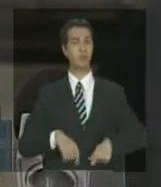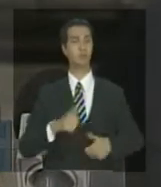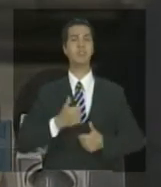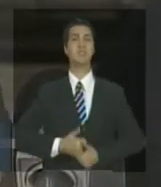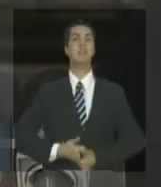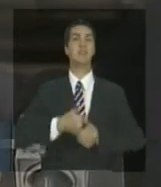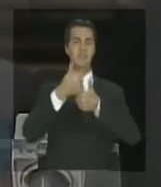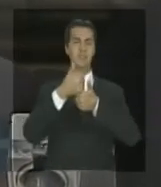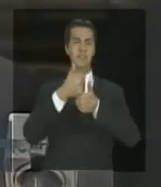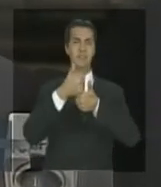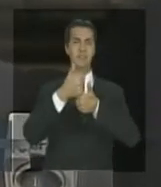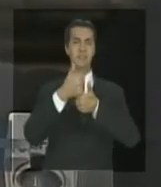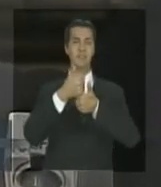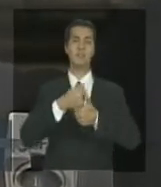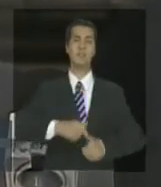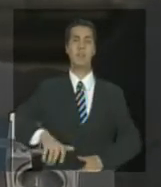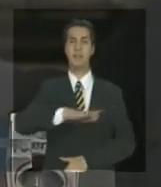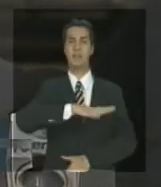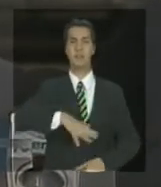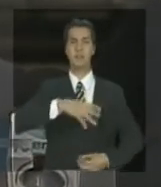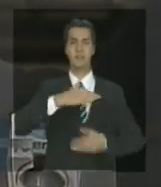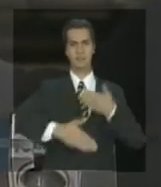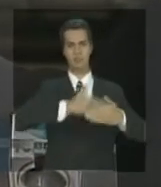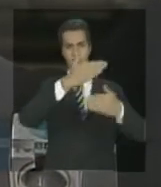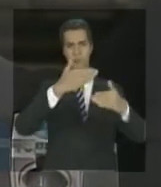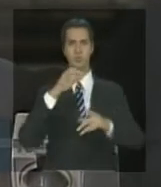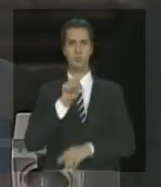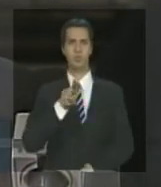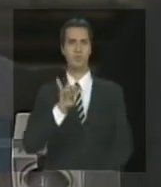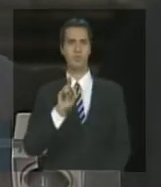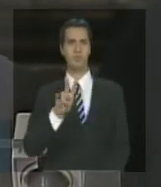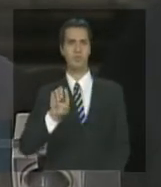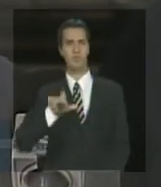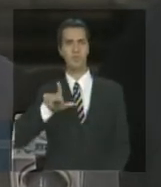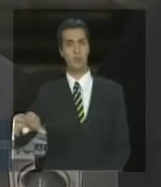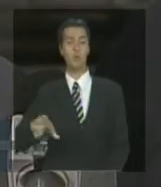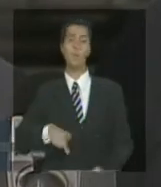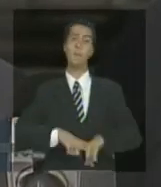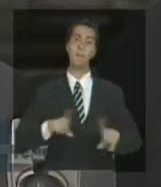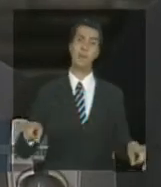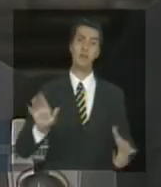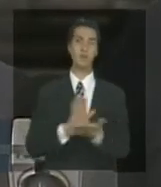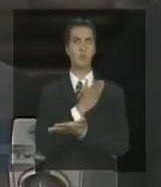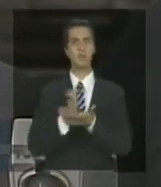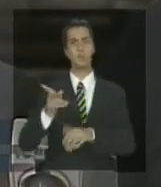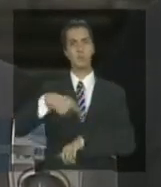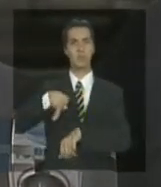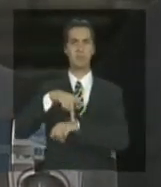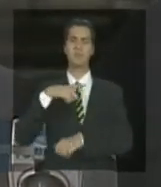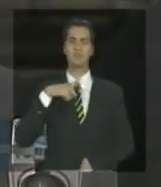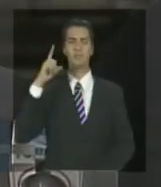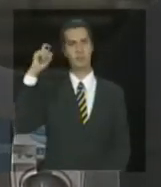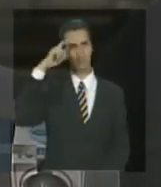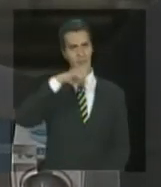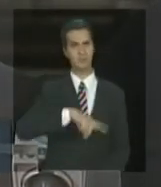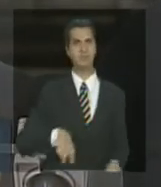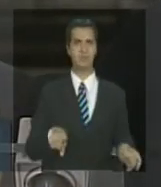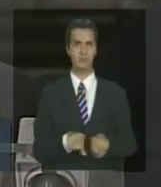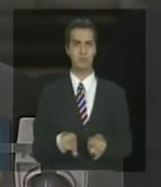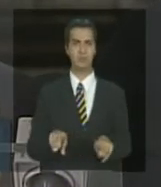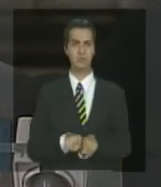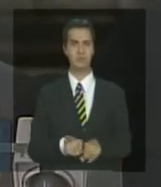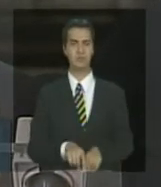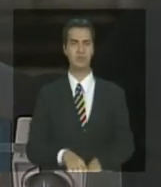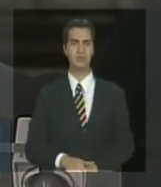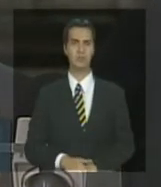líder na área do desenvolvimento sustentável, mas precisamos entender que outros países têm dificuldades específicas em